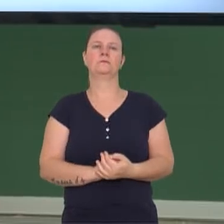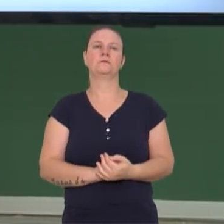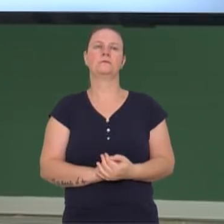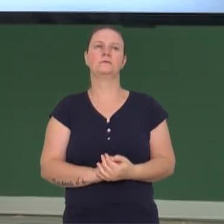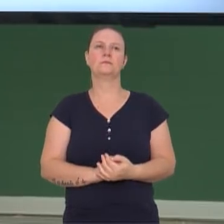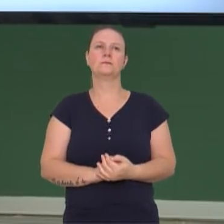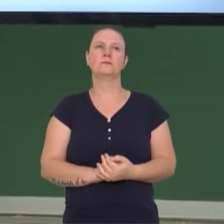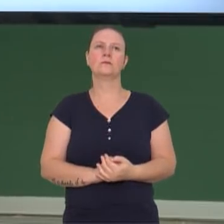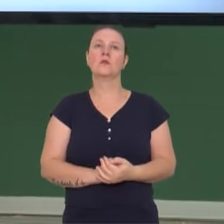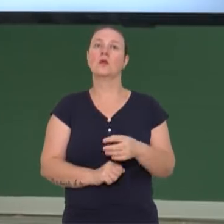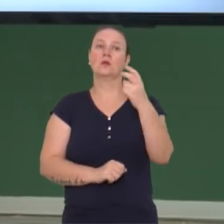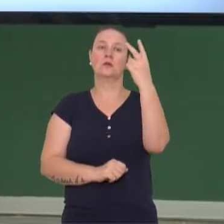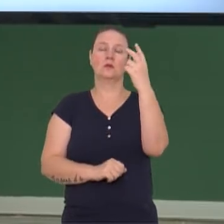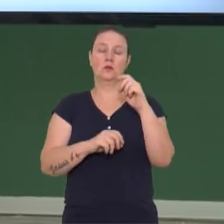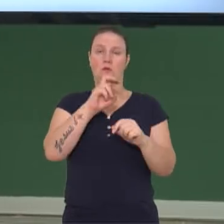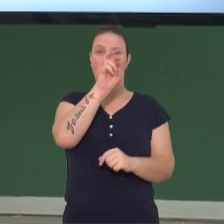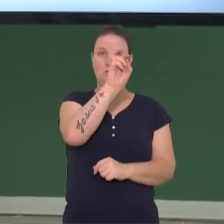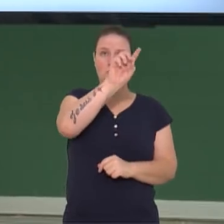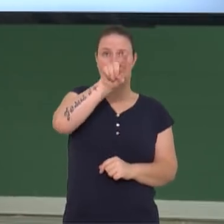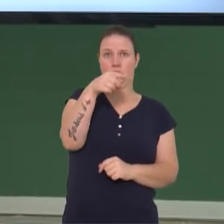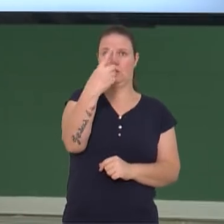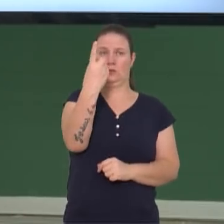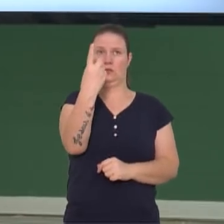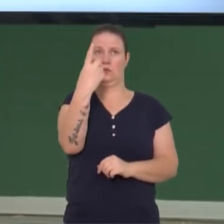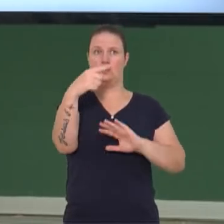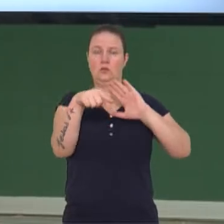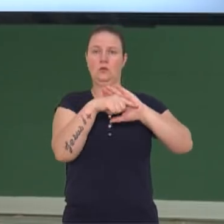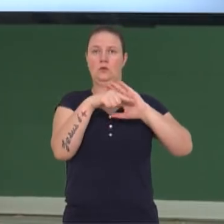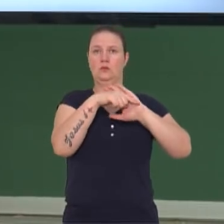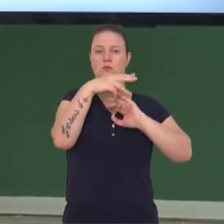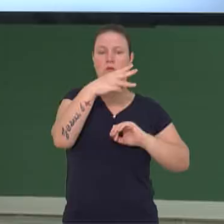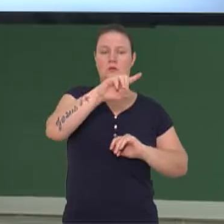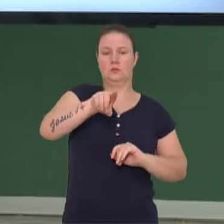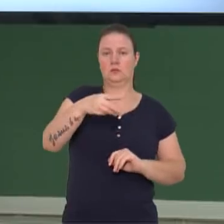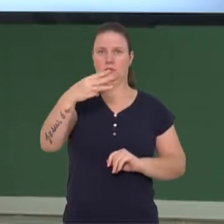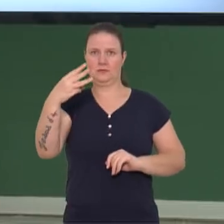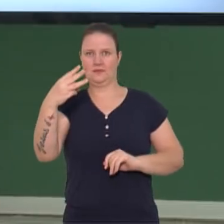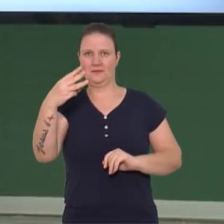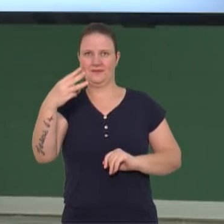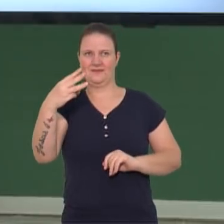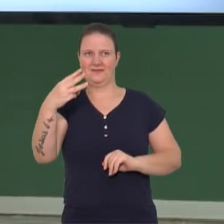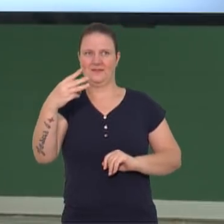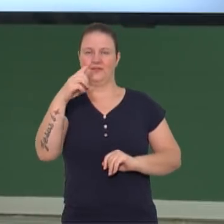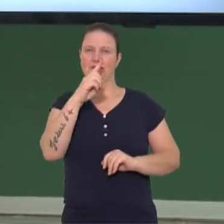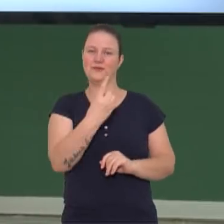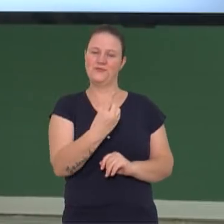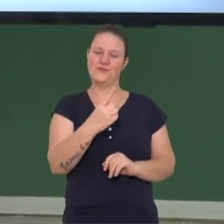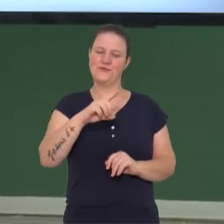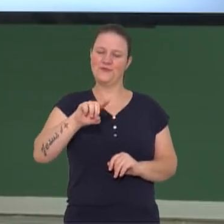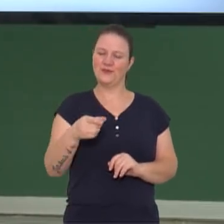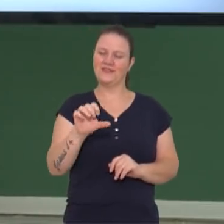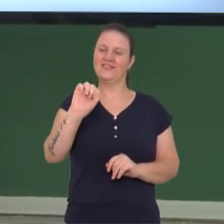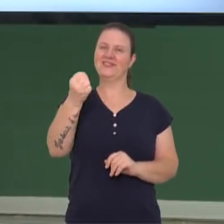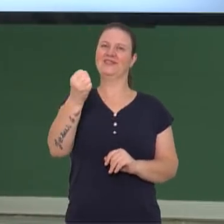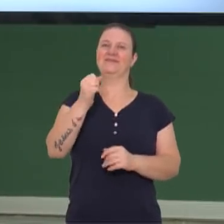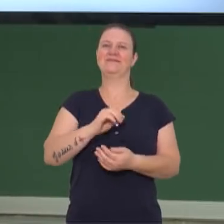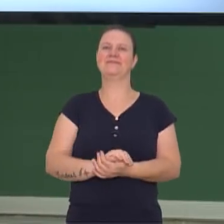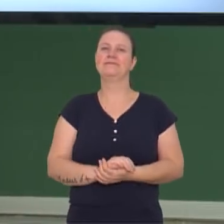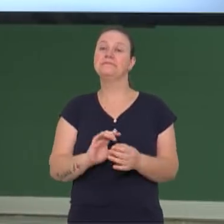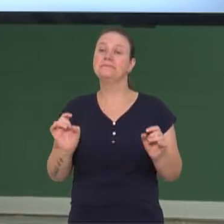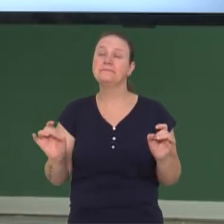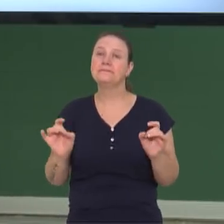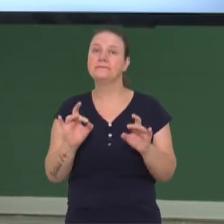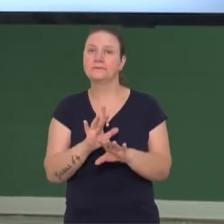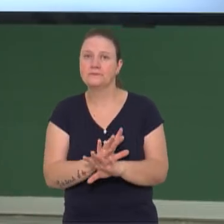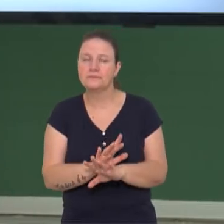3,3 tirado de 5,1 dá 1,8. Tudo bem? Muito bem. Feito